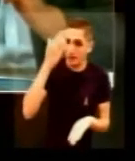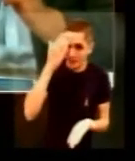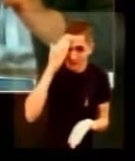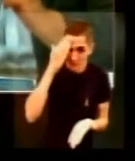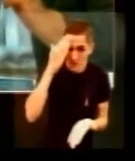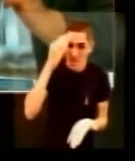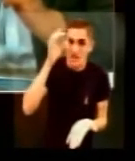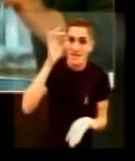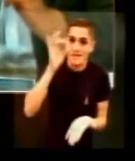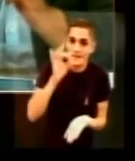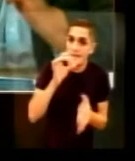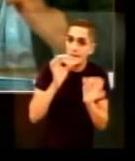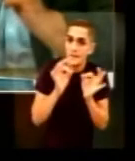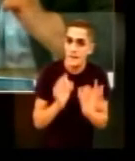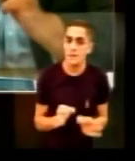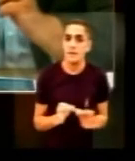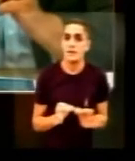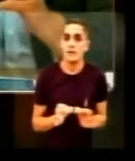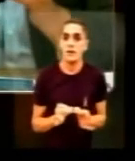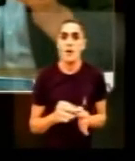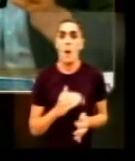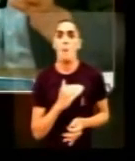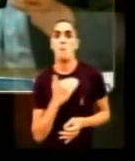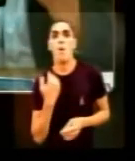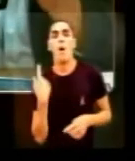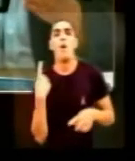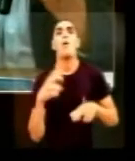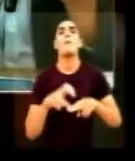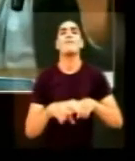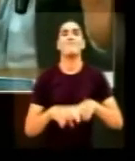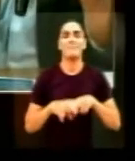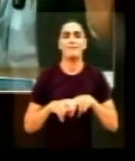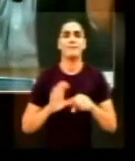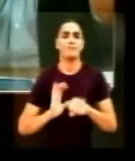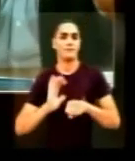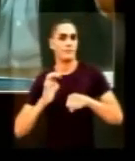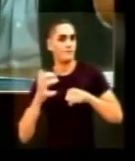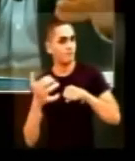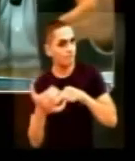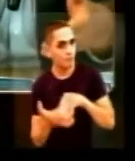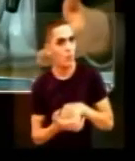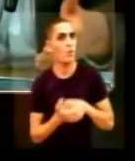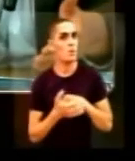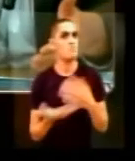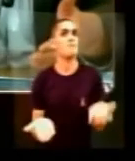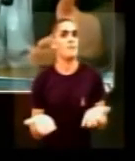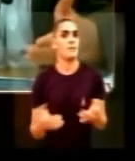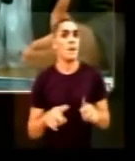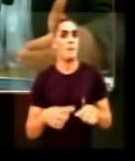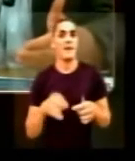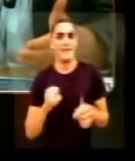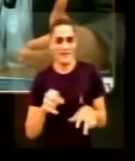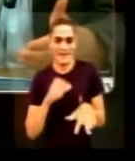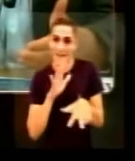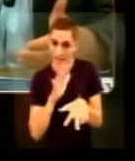ele não está mais em fase de contaminação, de transmissão da